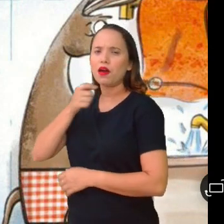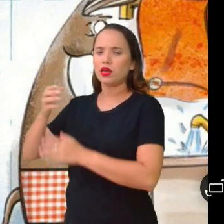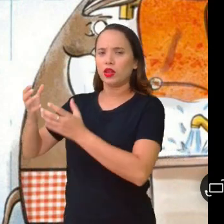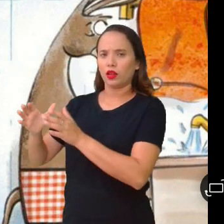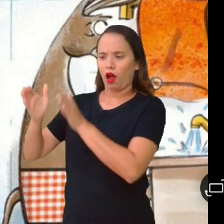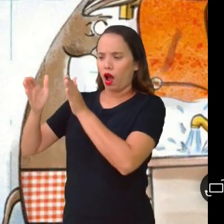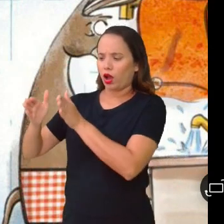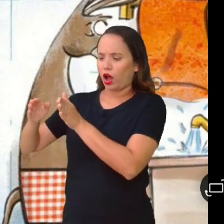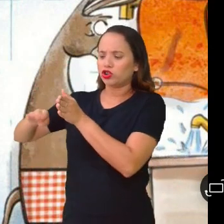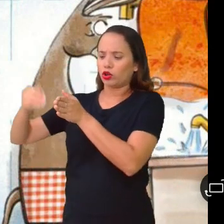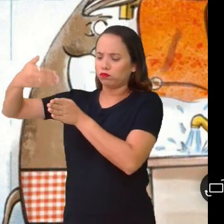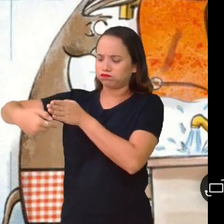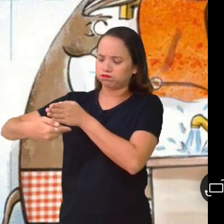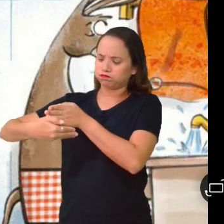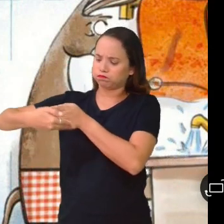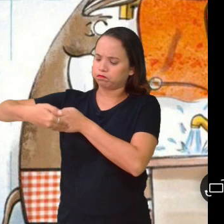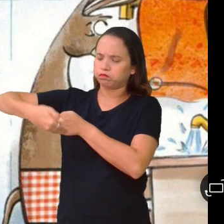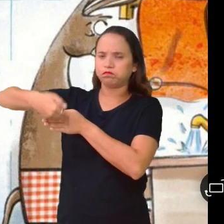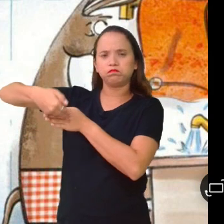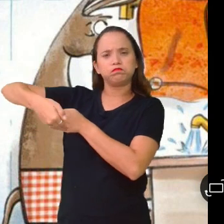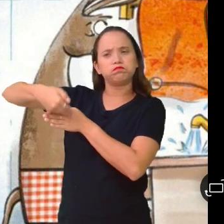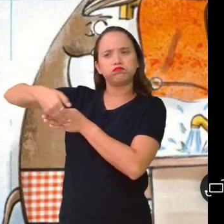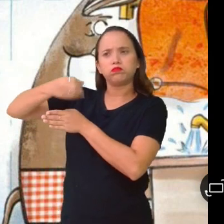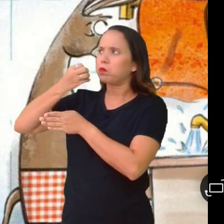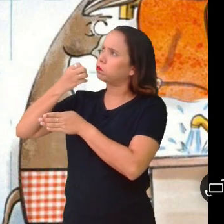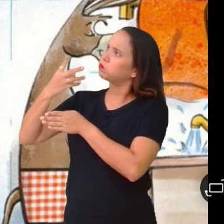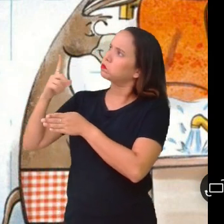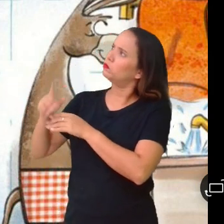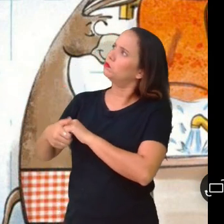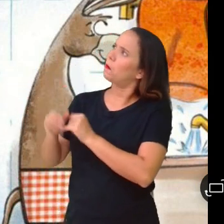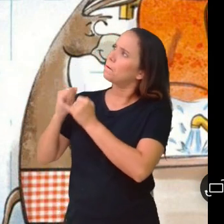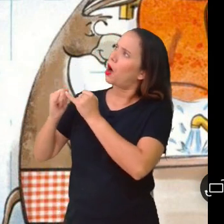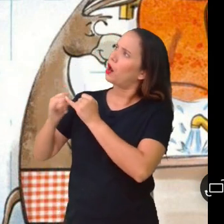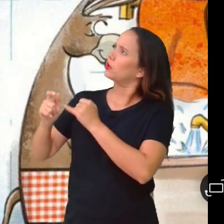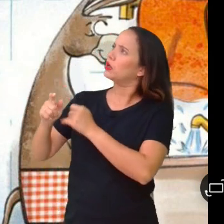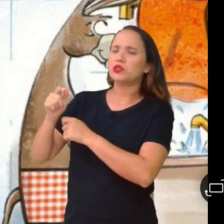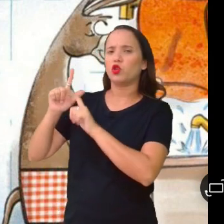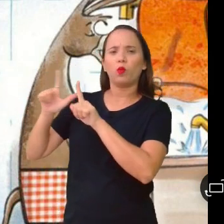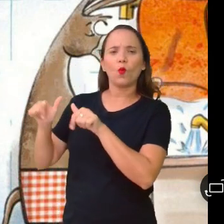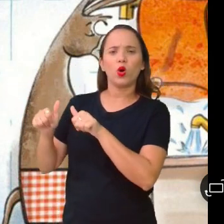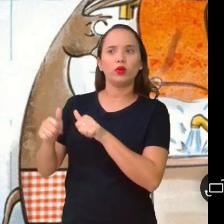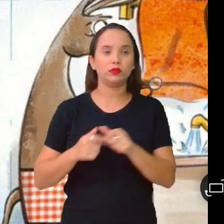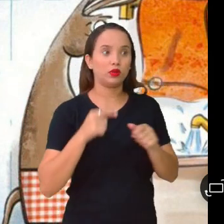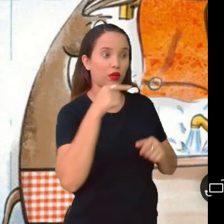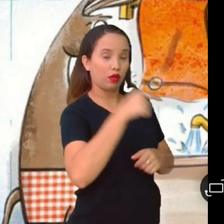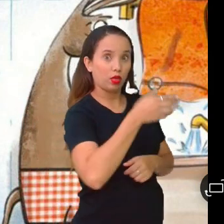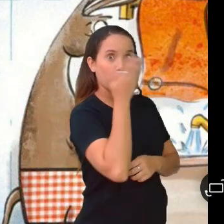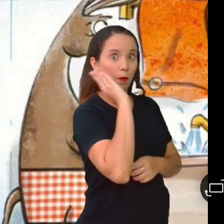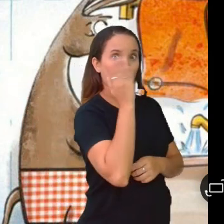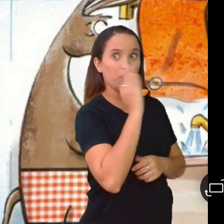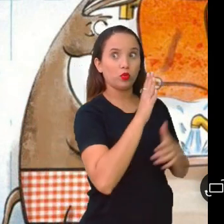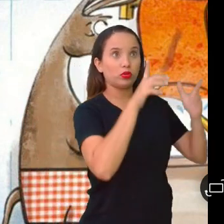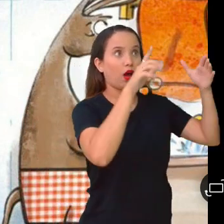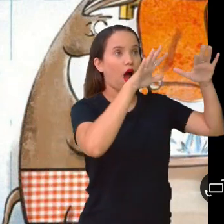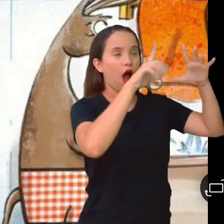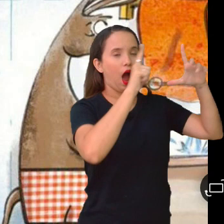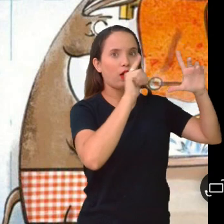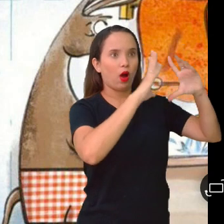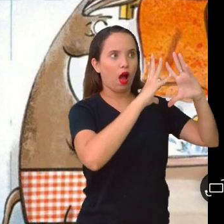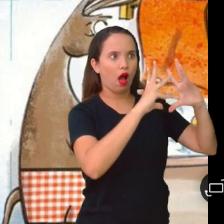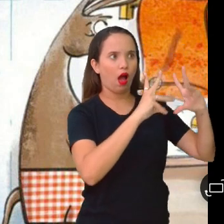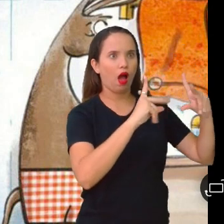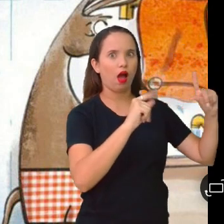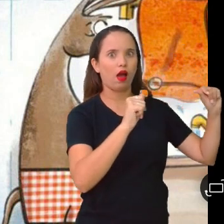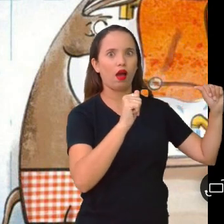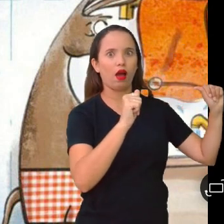quase igual. E a do burro já está acabando. Então, o que é que a gente vê aí, gente? Eu não vou contar essa história